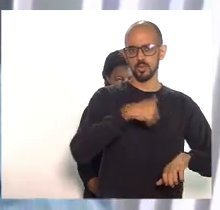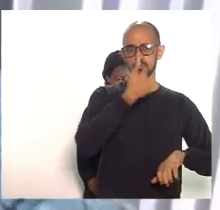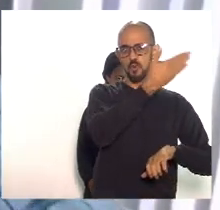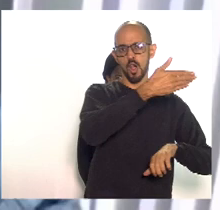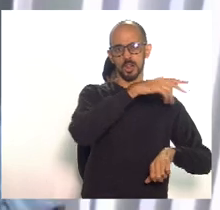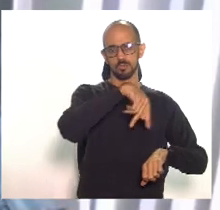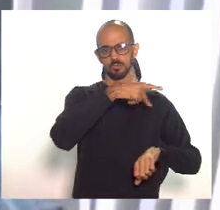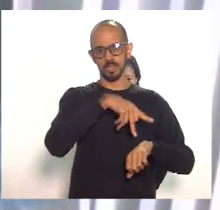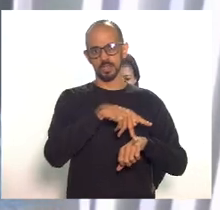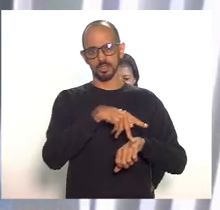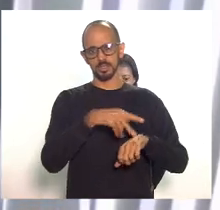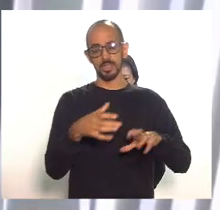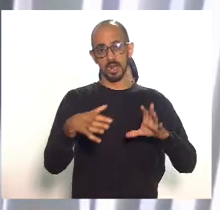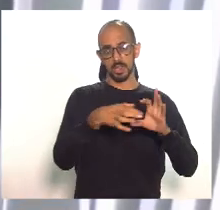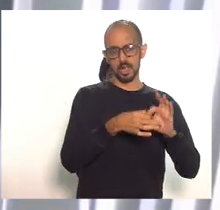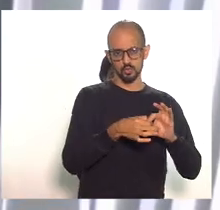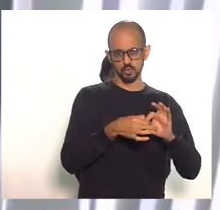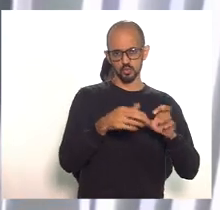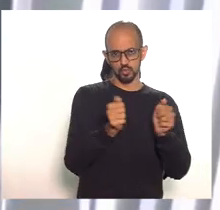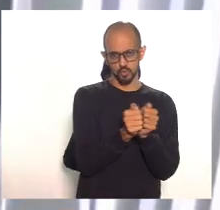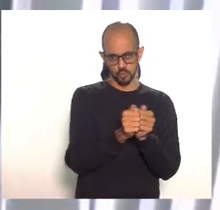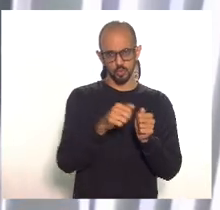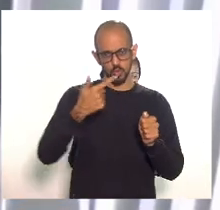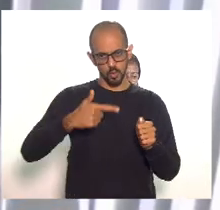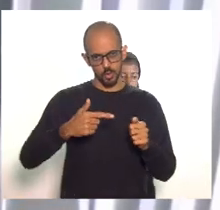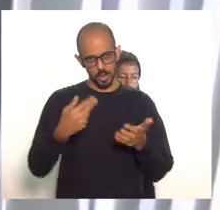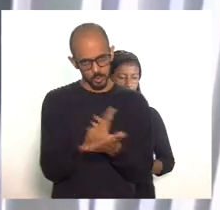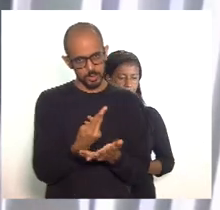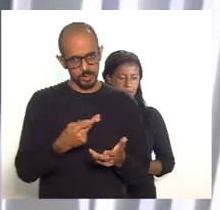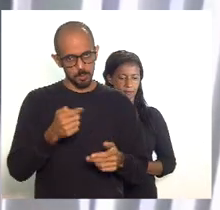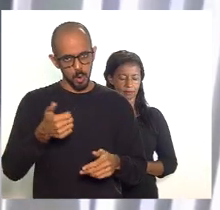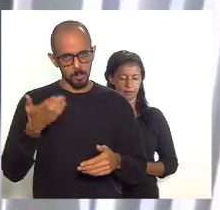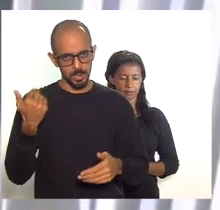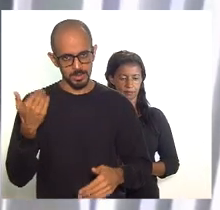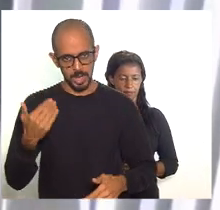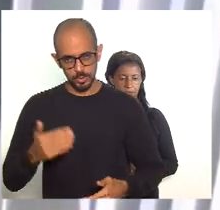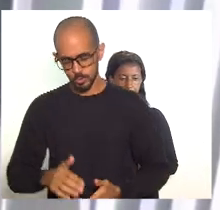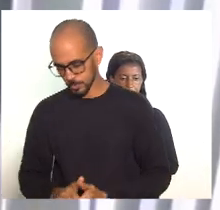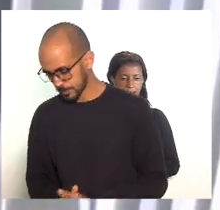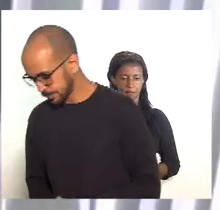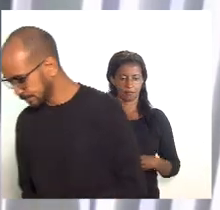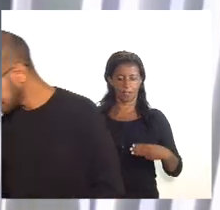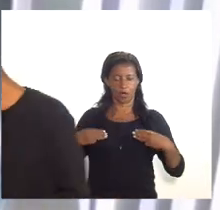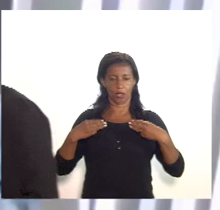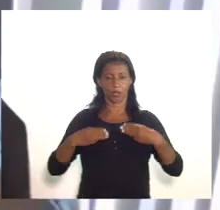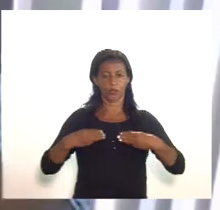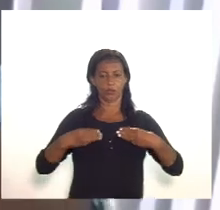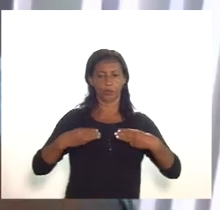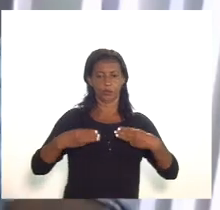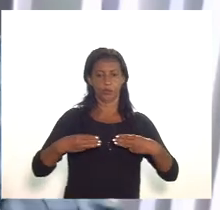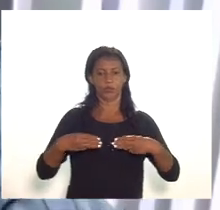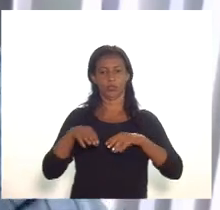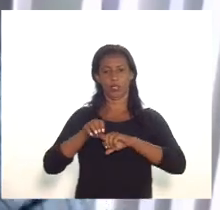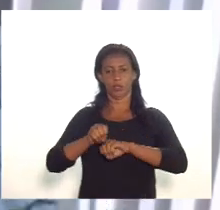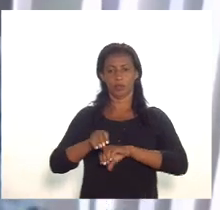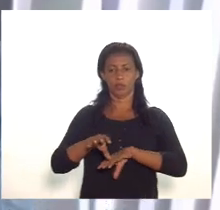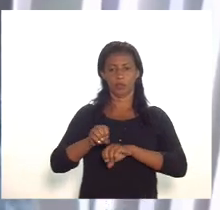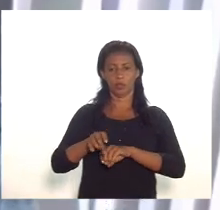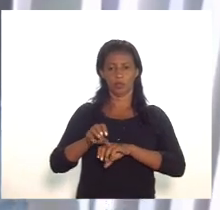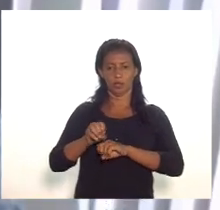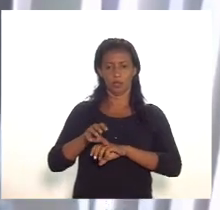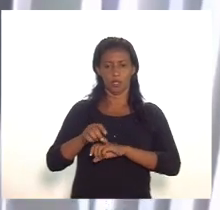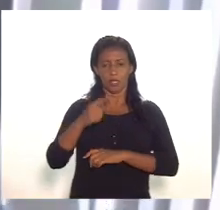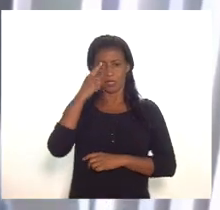ela se coaduna com um episódio recente de mudança governamental no Ministério da Educação, pois na